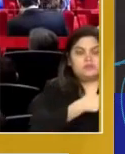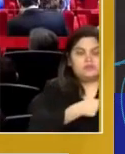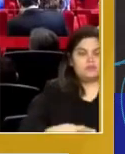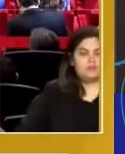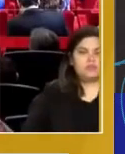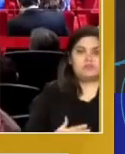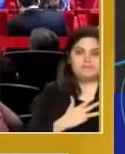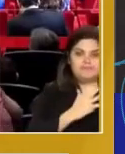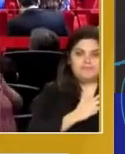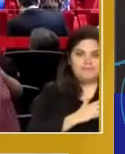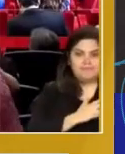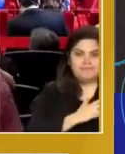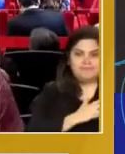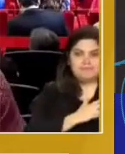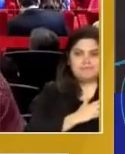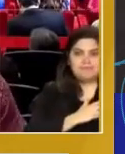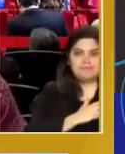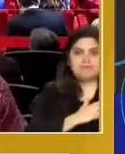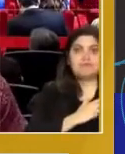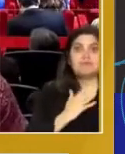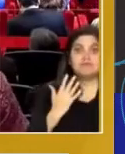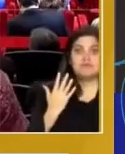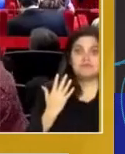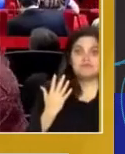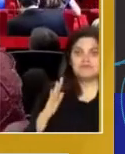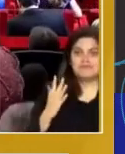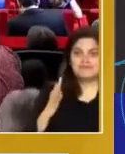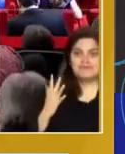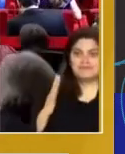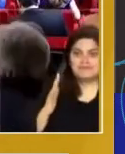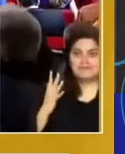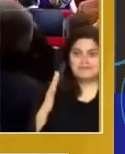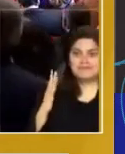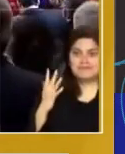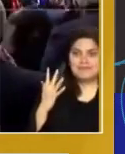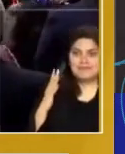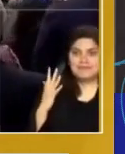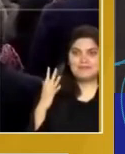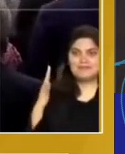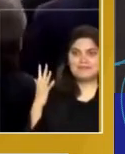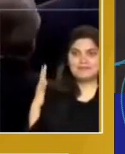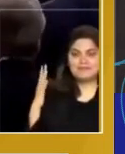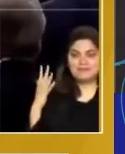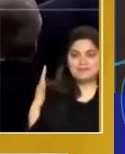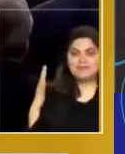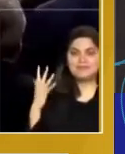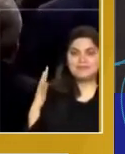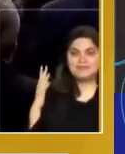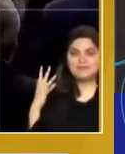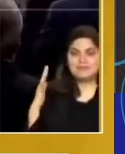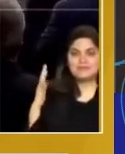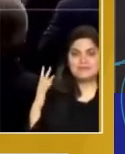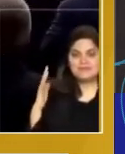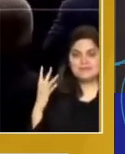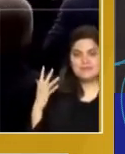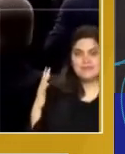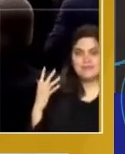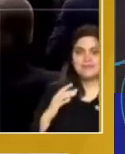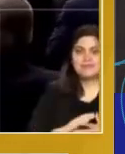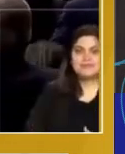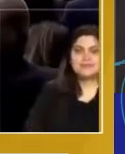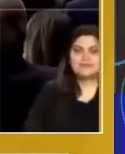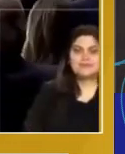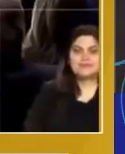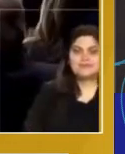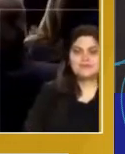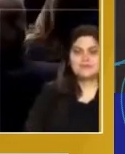em campanha, né? O Alexandre de Moraes falou em saúde, projetos de saúde, educação,